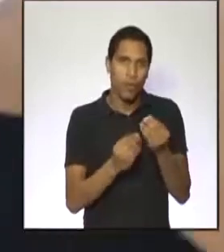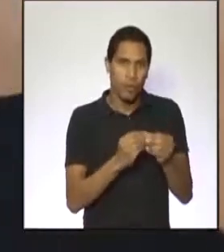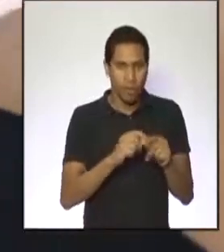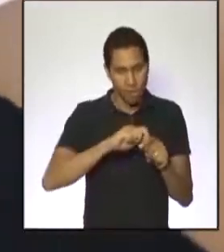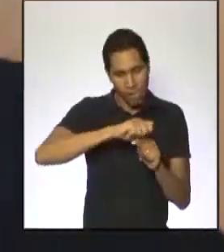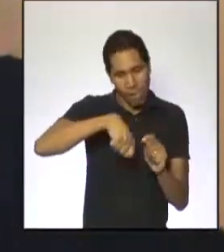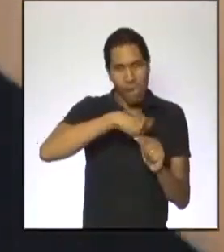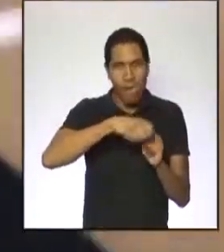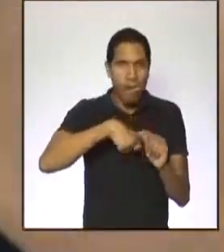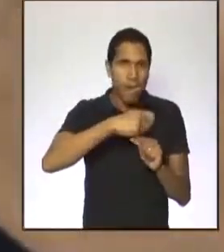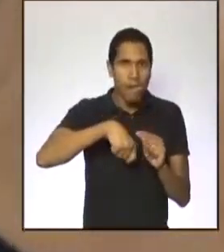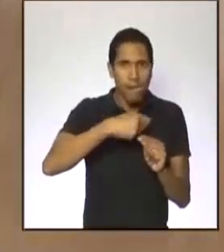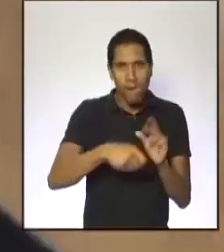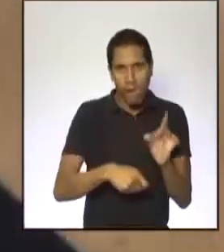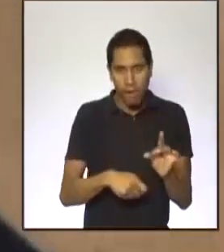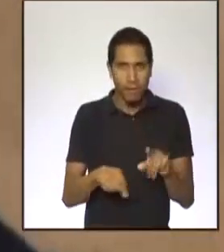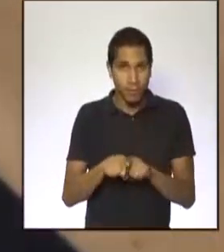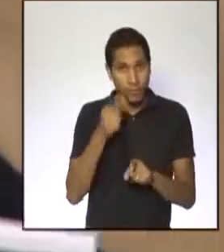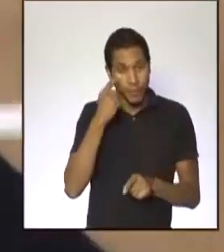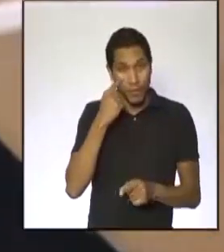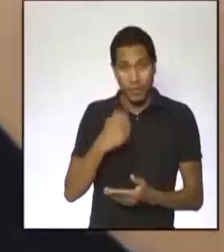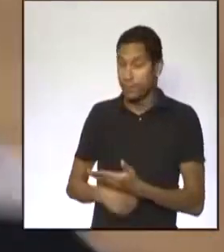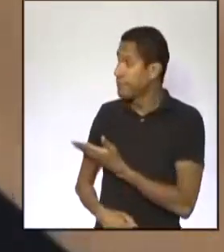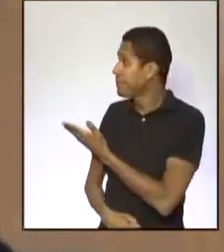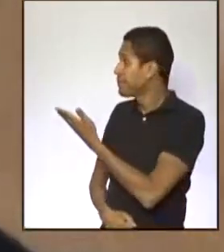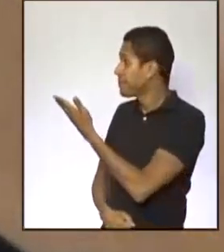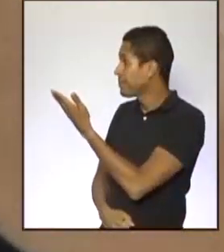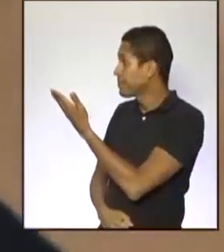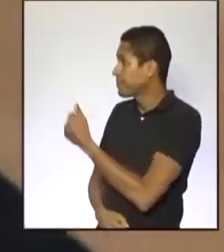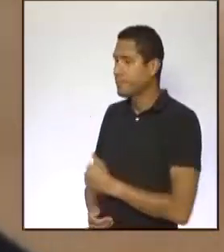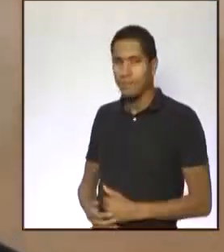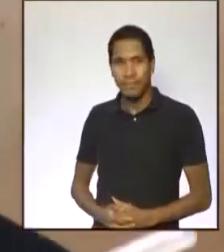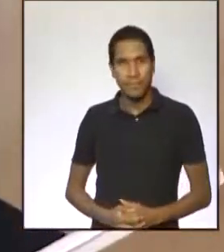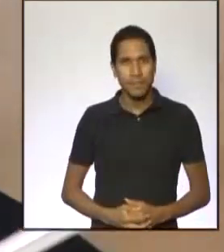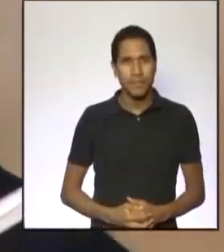enquanto aí vai secando os eixos, então, do meu carrinho.